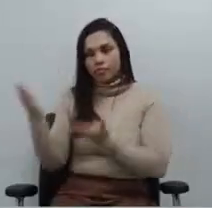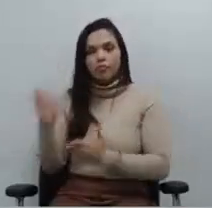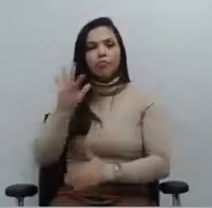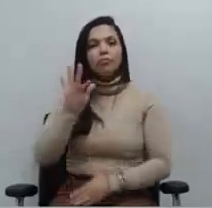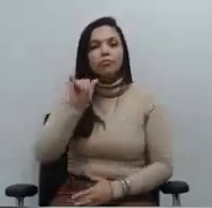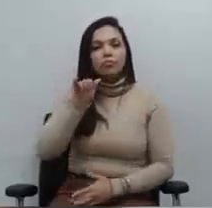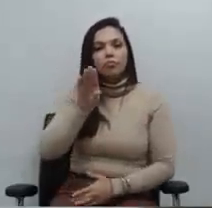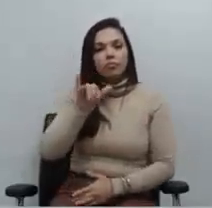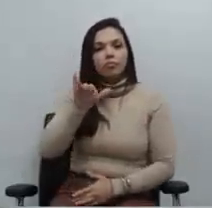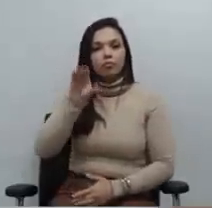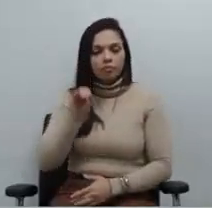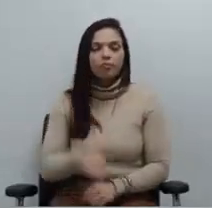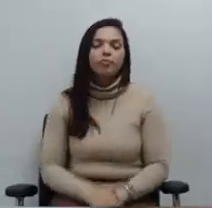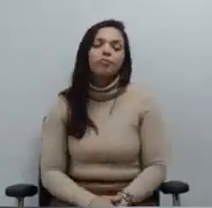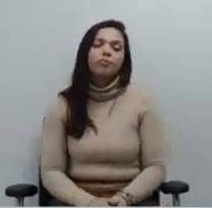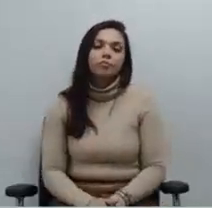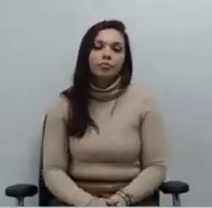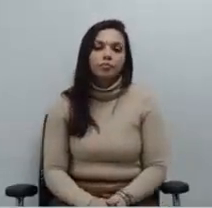Sorge.